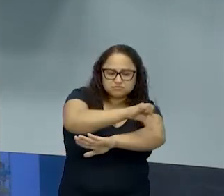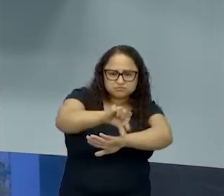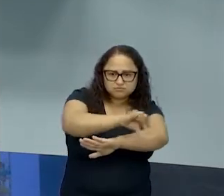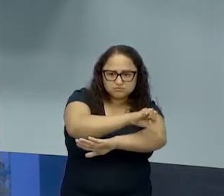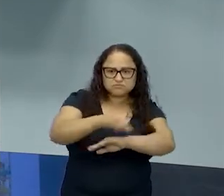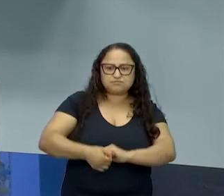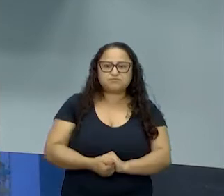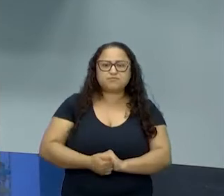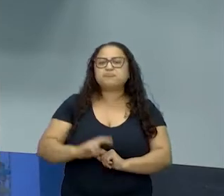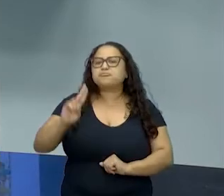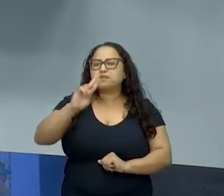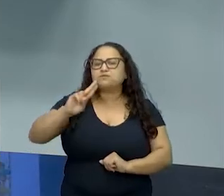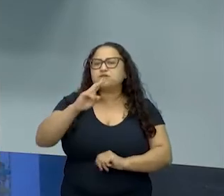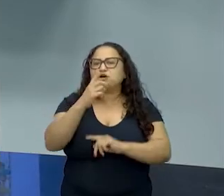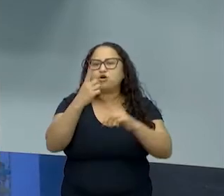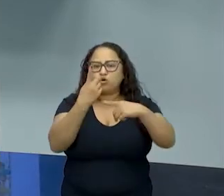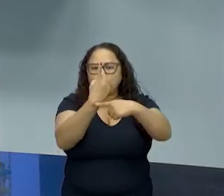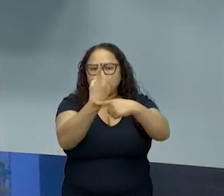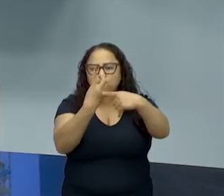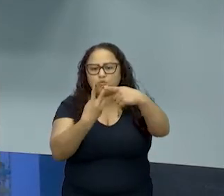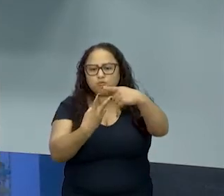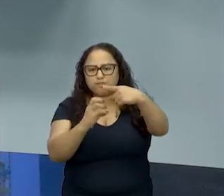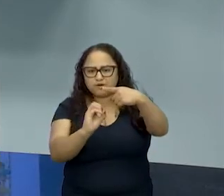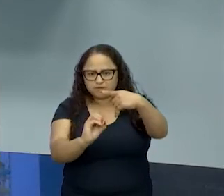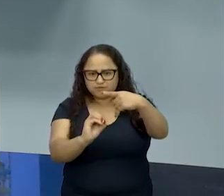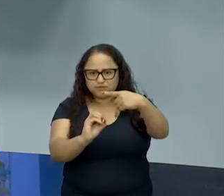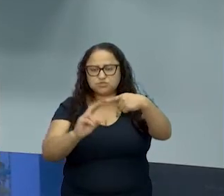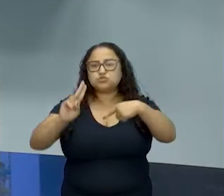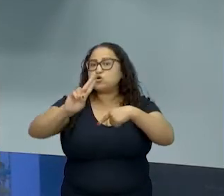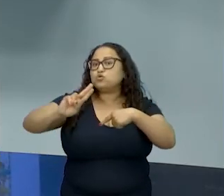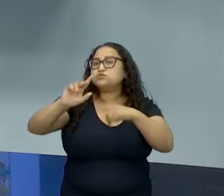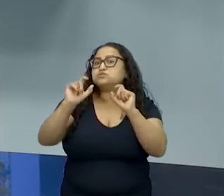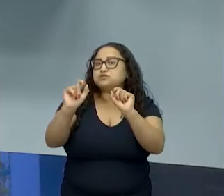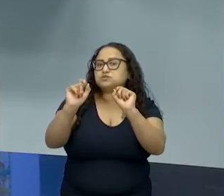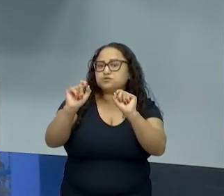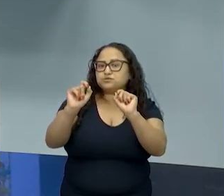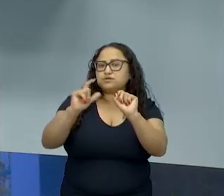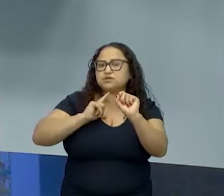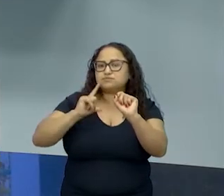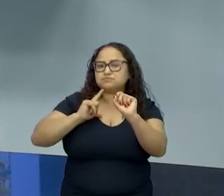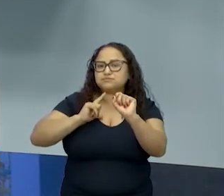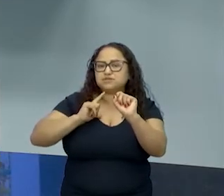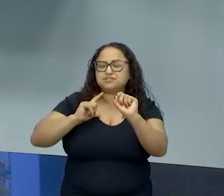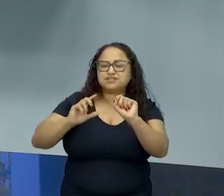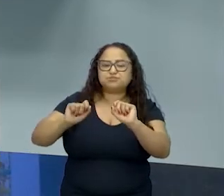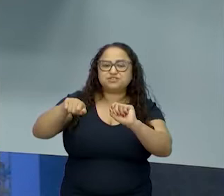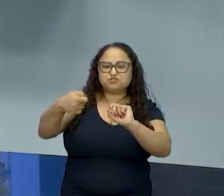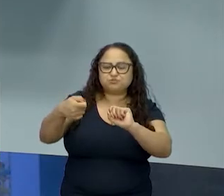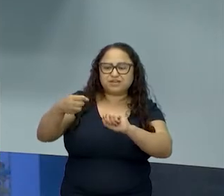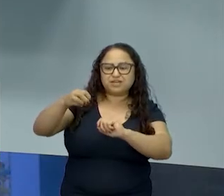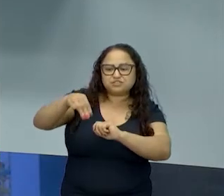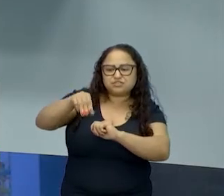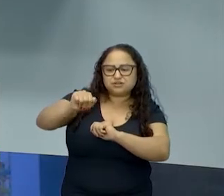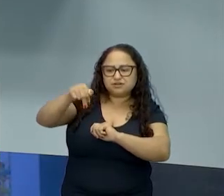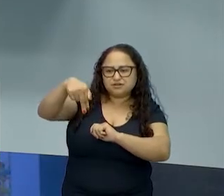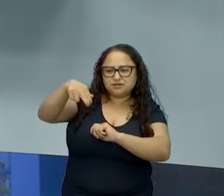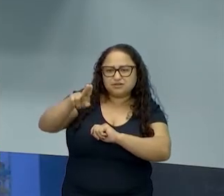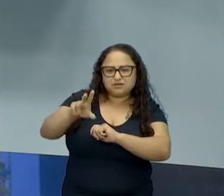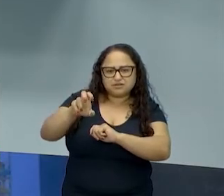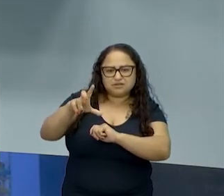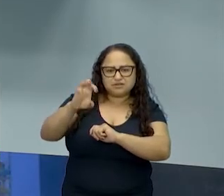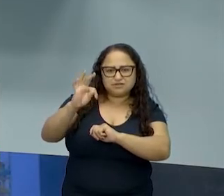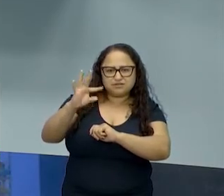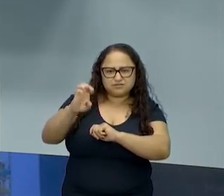estar usando, o de 1 para 20, eu vou estar usando para fazer a maquete, tá? Então, 1 para